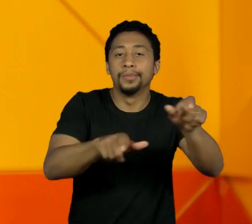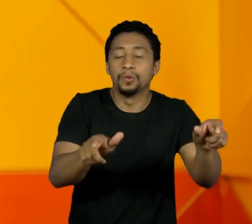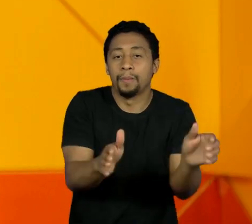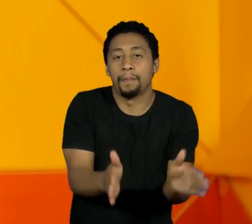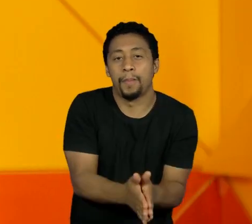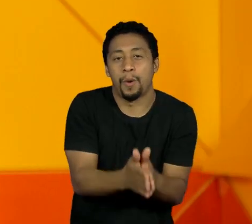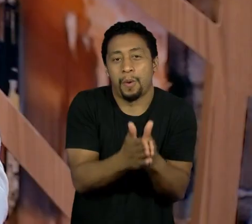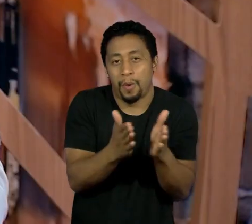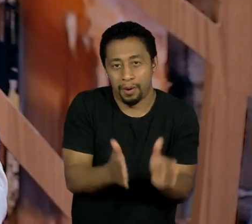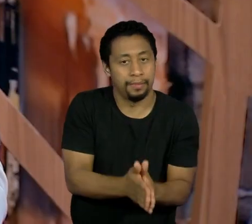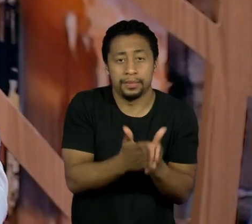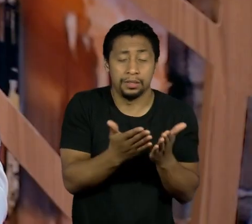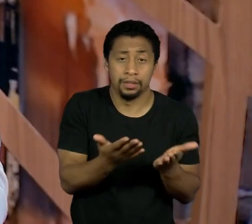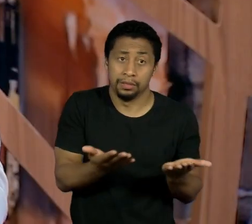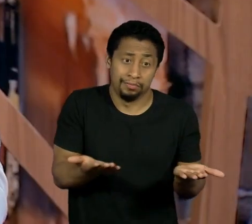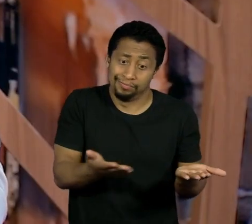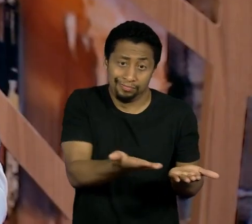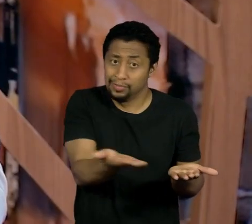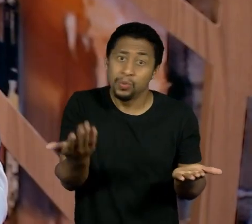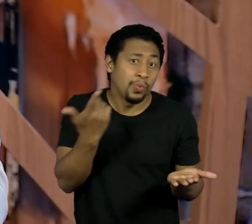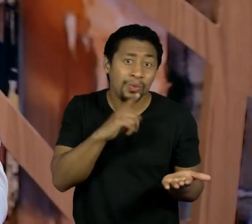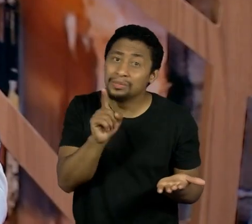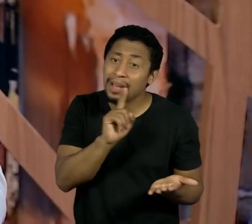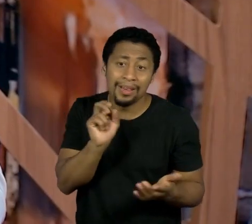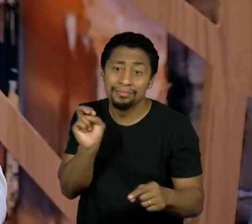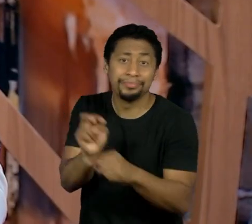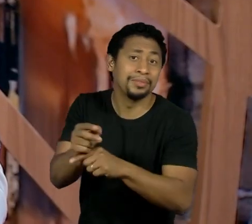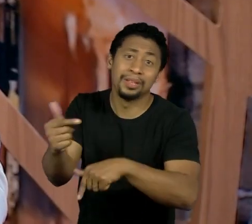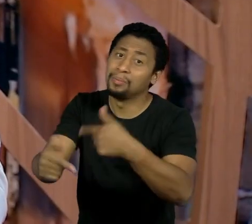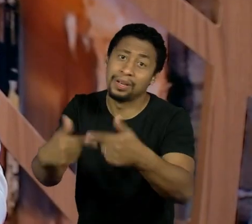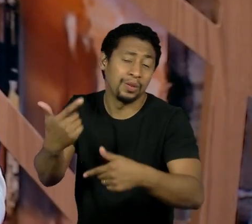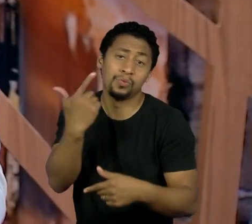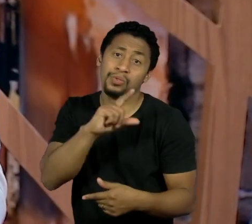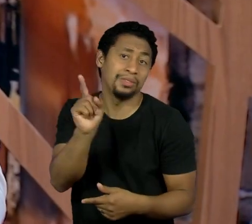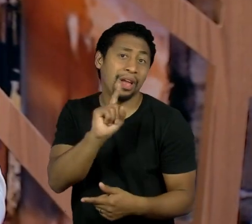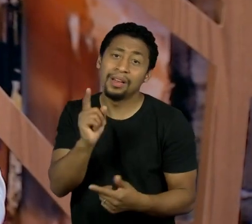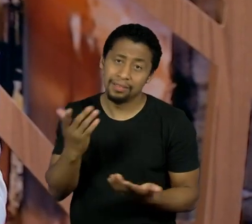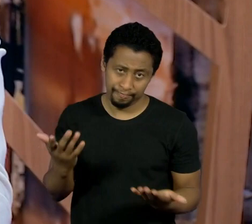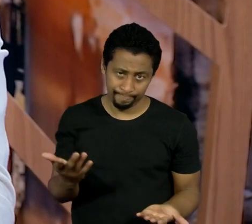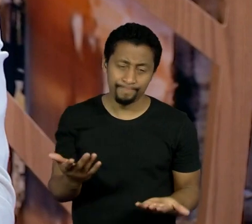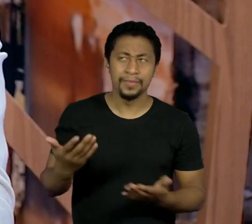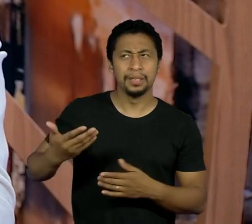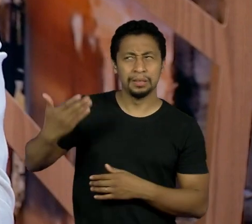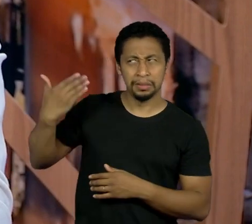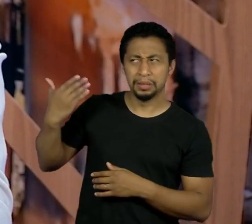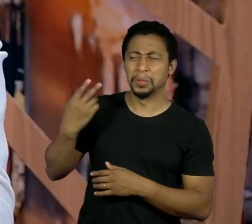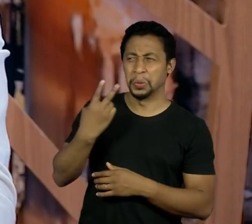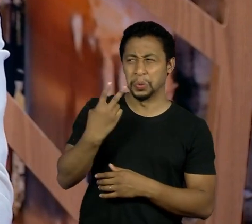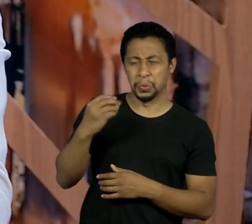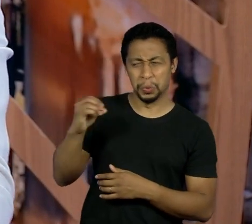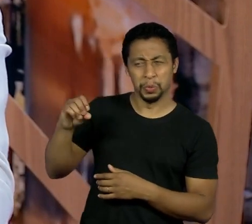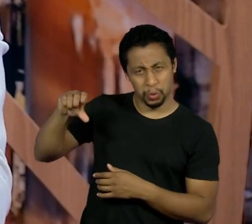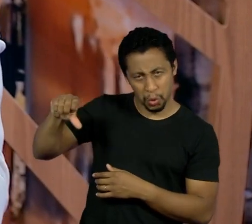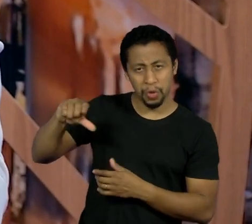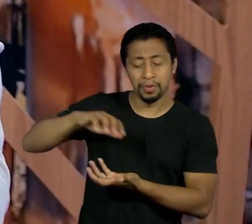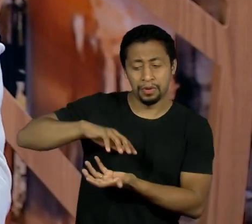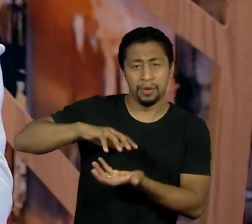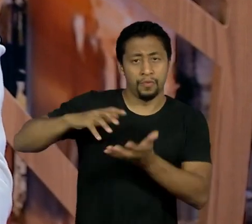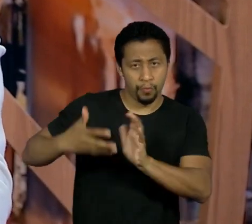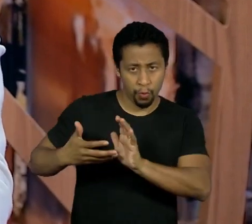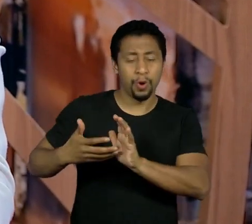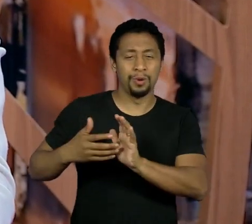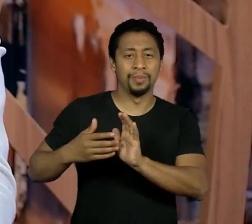Em 2017 teve a reforma da CLT, da consolidação das leis trabalhistas do Brasil, que